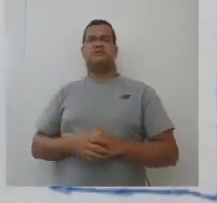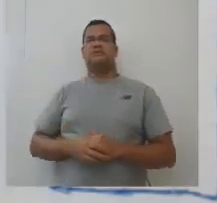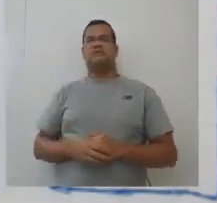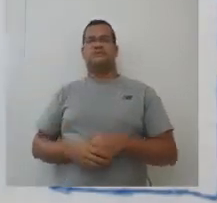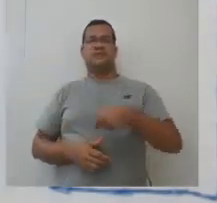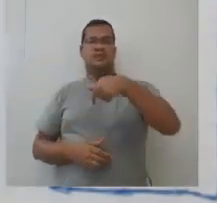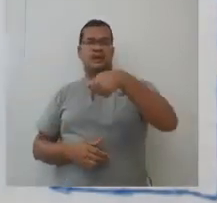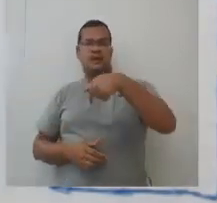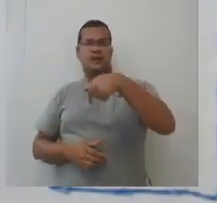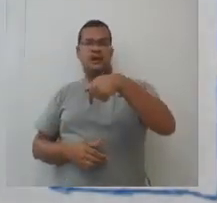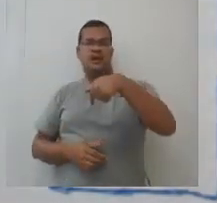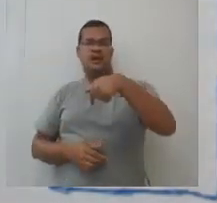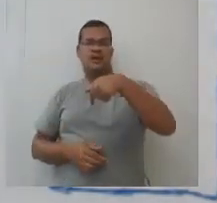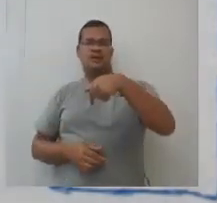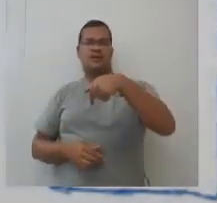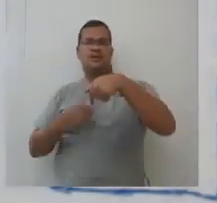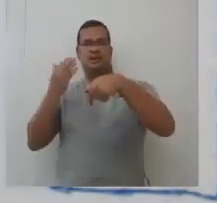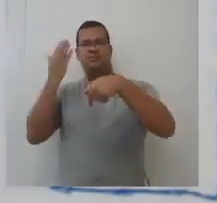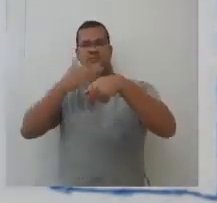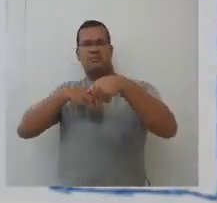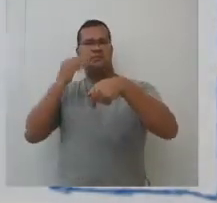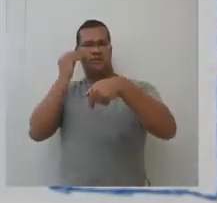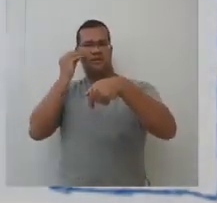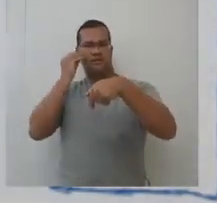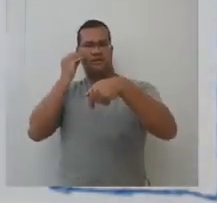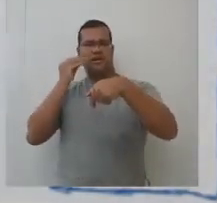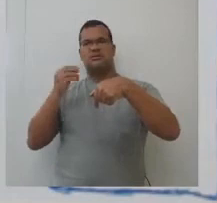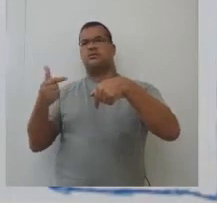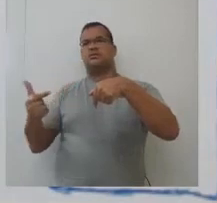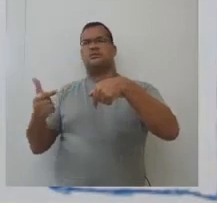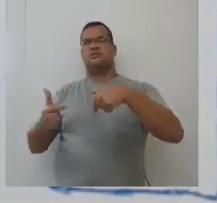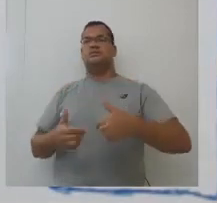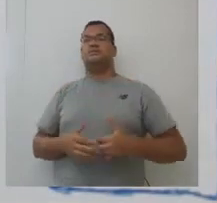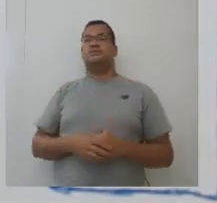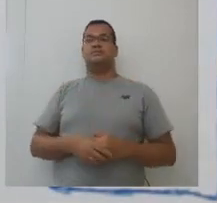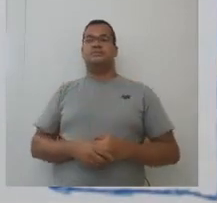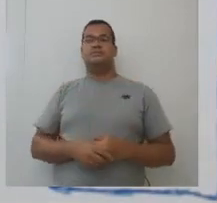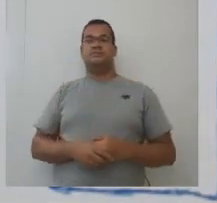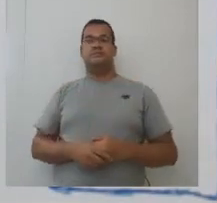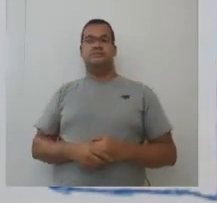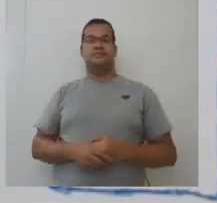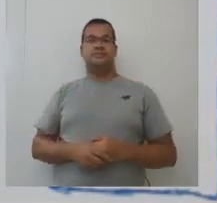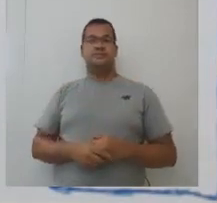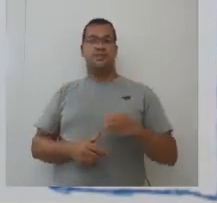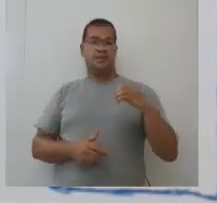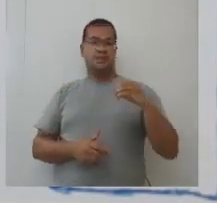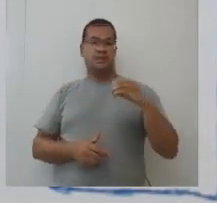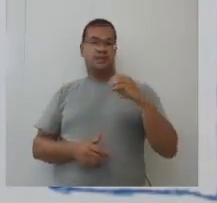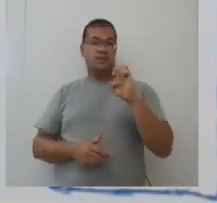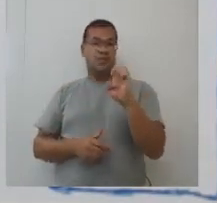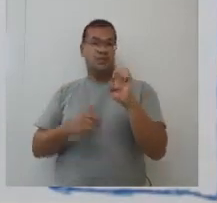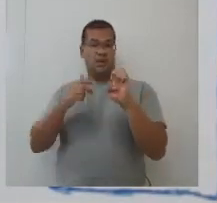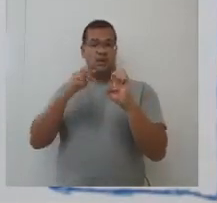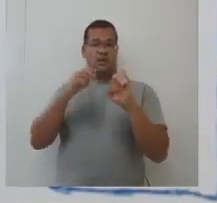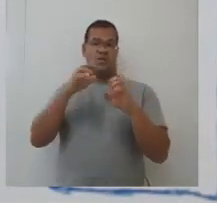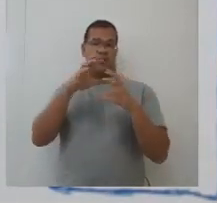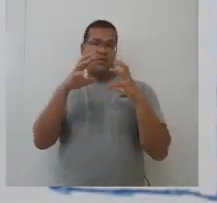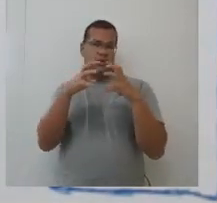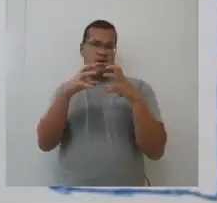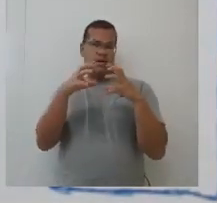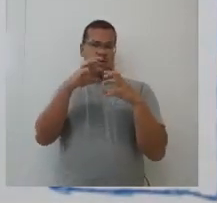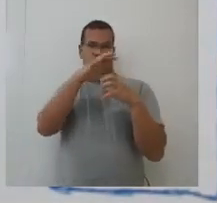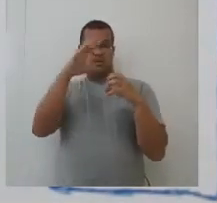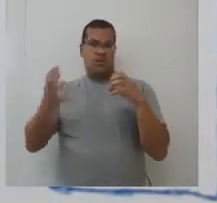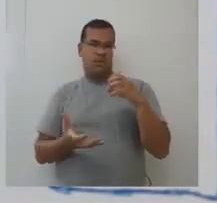da carga, que é a carga de prova, vale 2. Então, esse campo elétrico vai ter intensidade